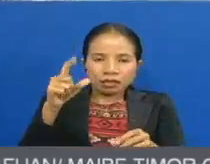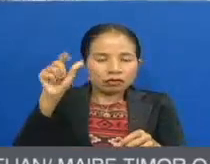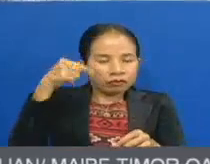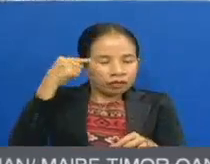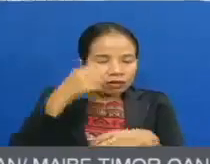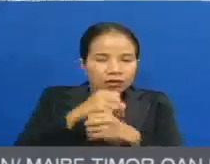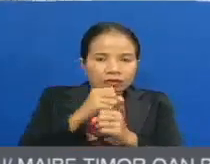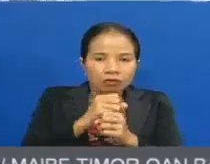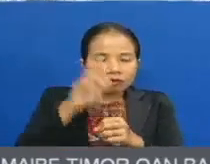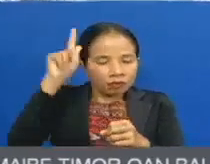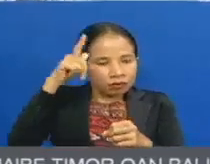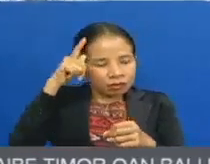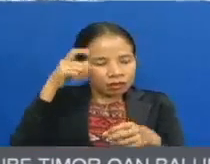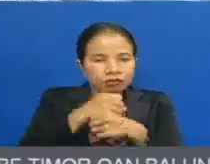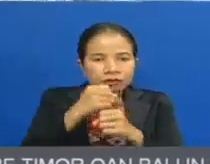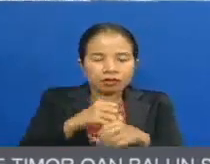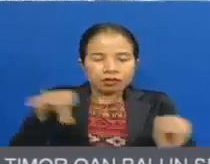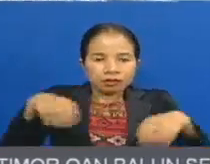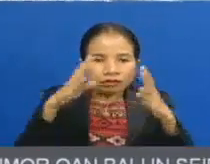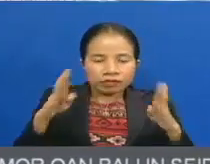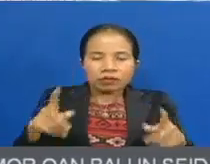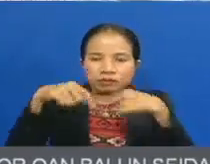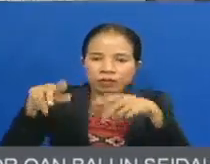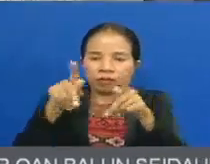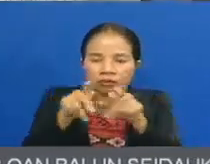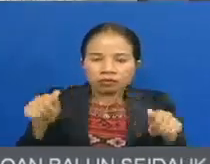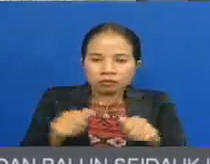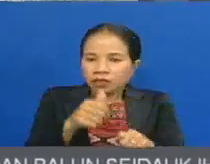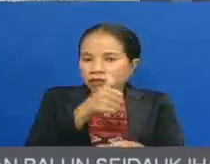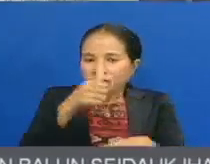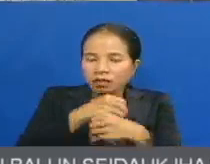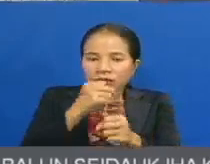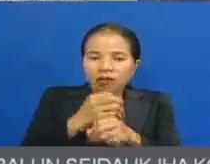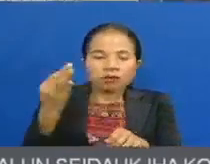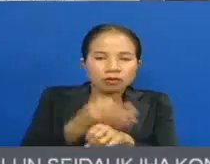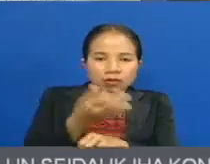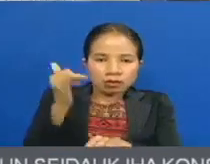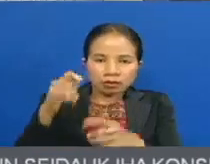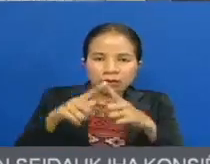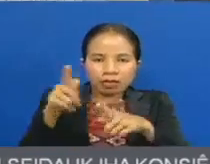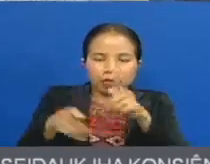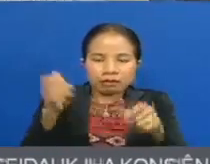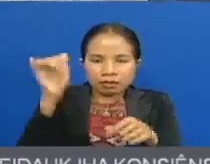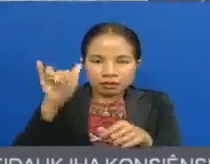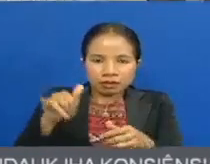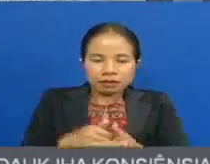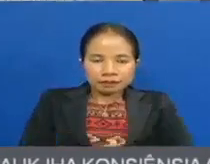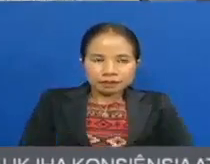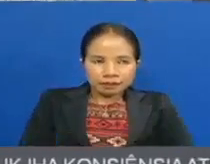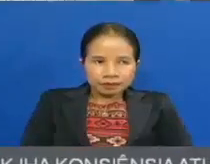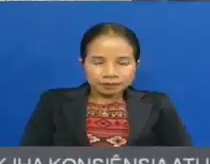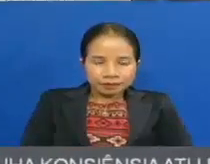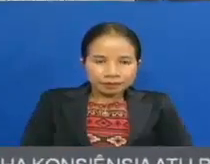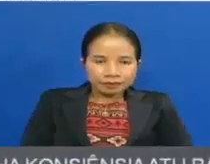onde destaca funcionário para cada posto administrativo. Ato emite documento Hirakne para cidadão Sira. No tarde,